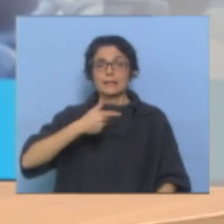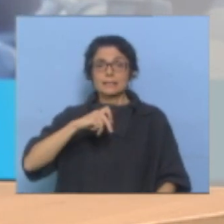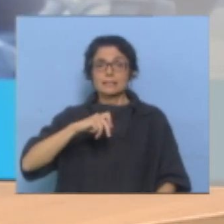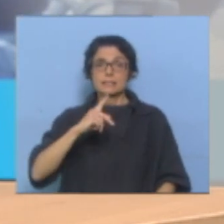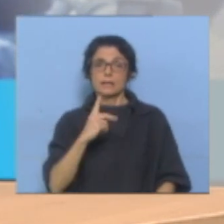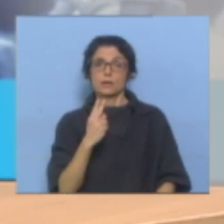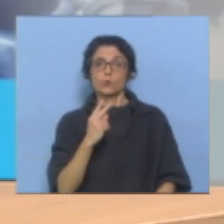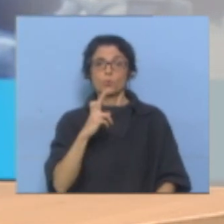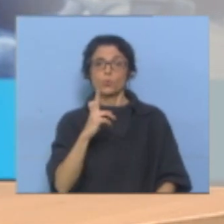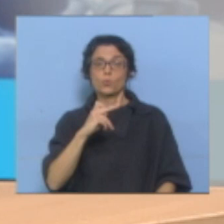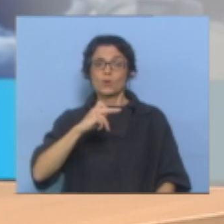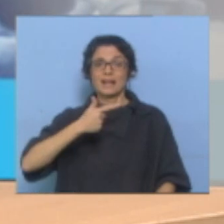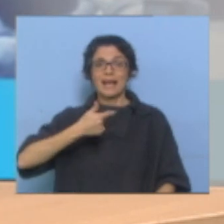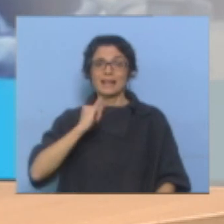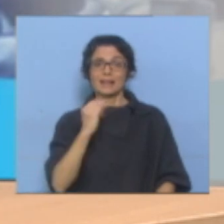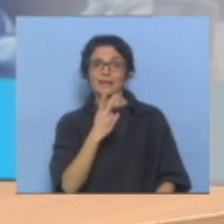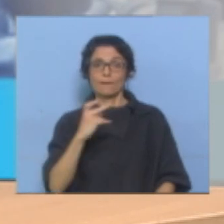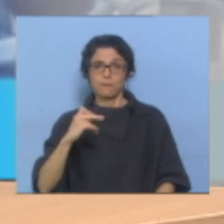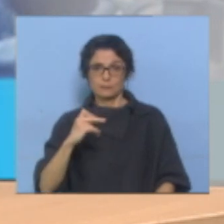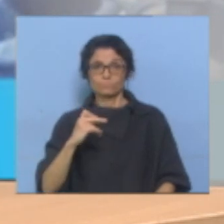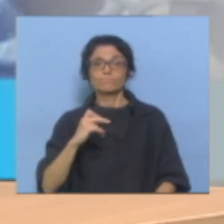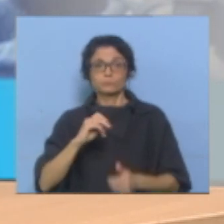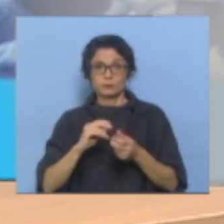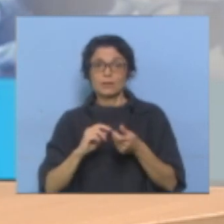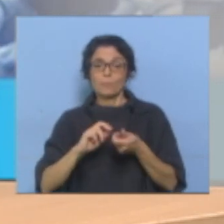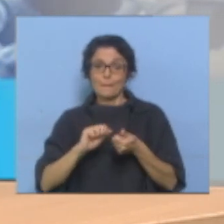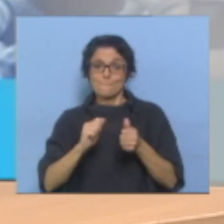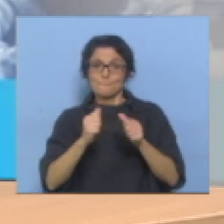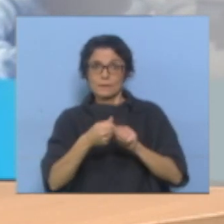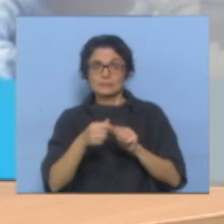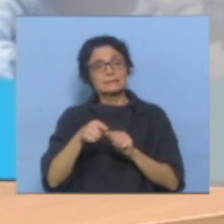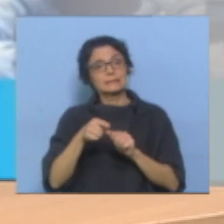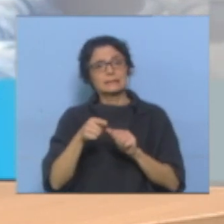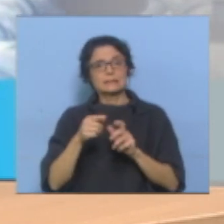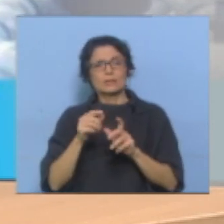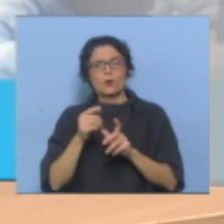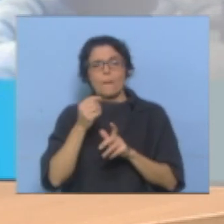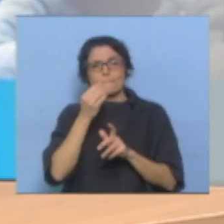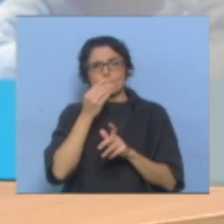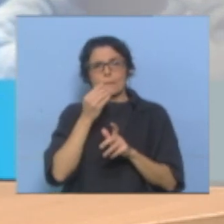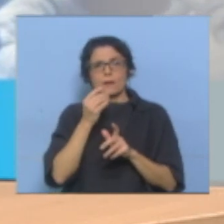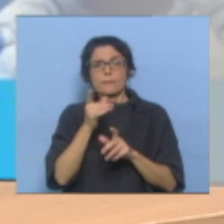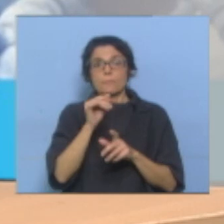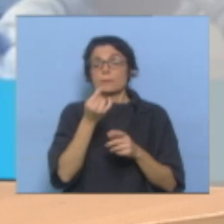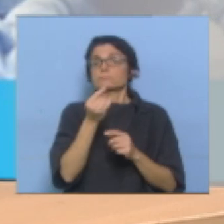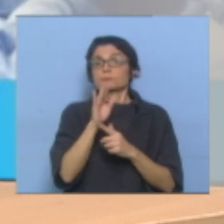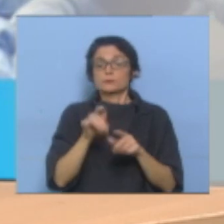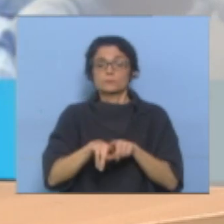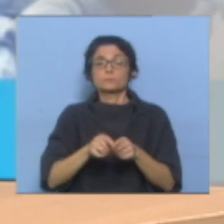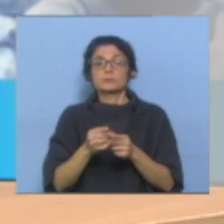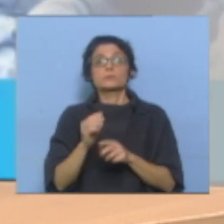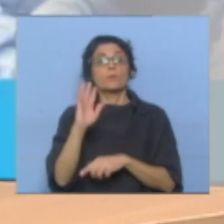Portugal na campanha eleitoral, porque o PAN colocou isso no seu programa eleitoral, mas de uma forma talvez